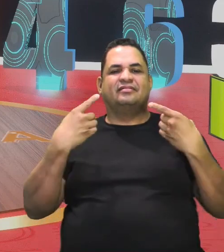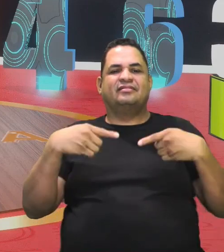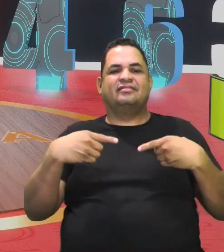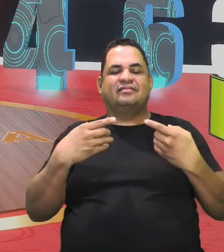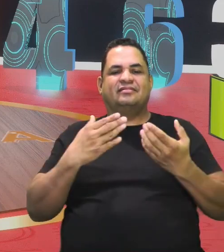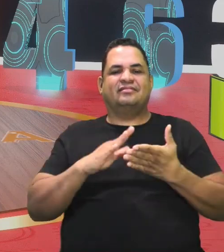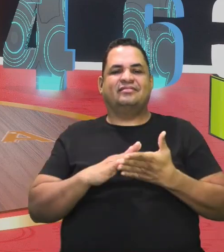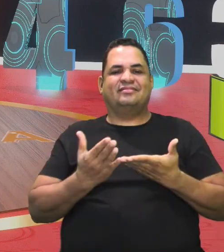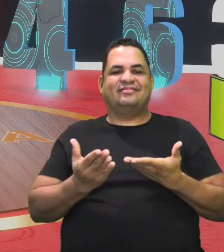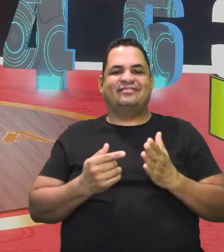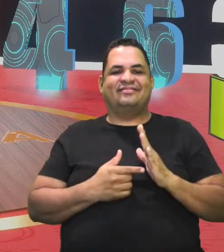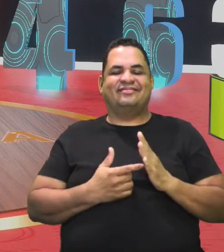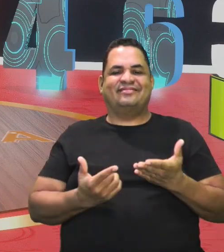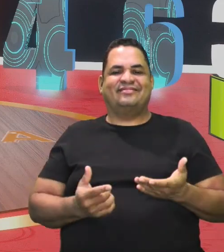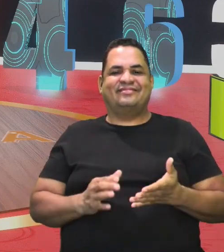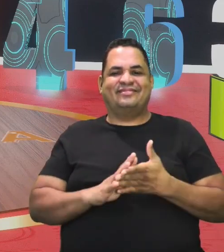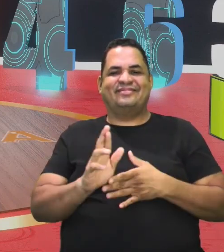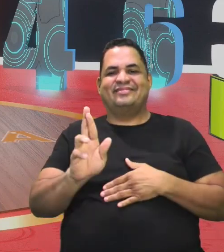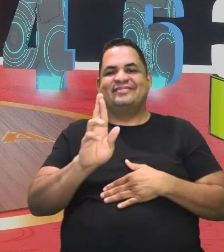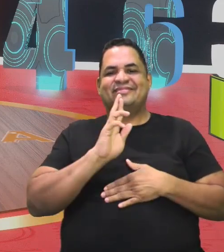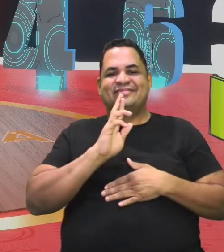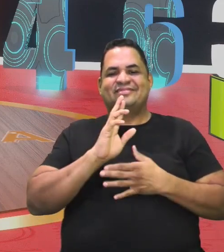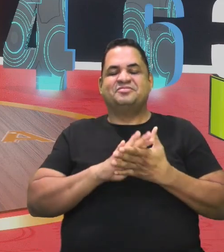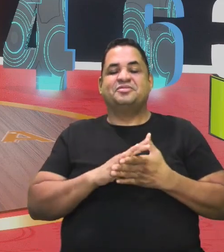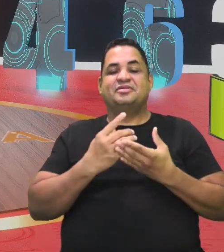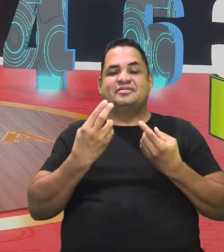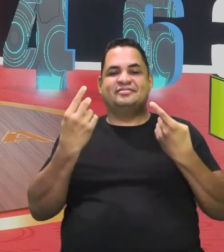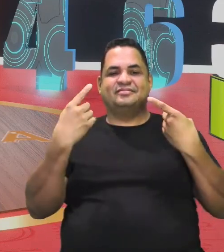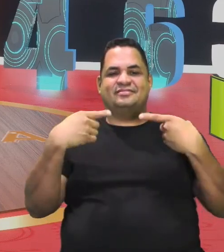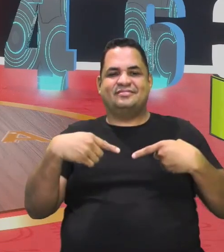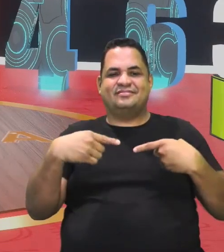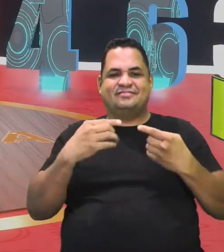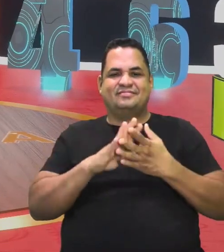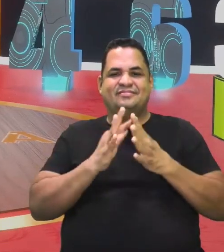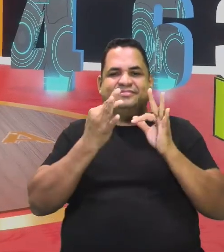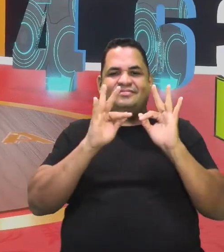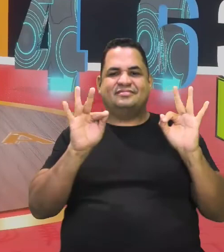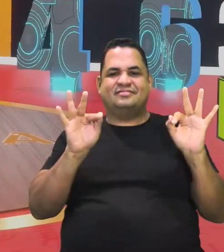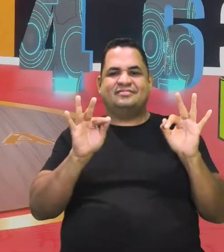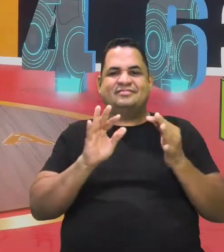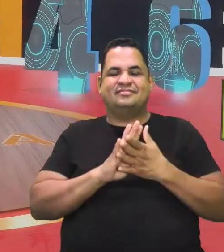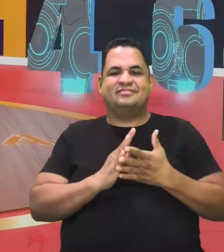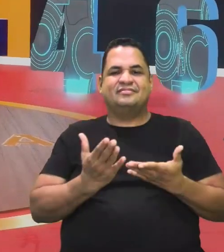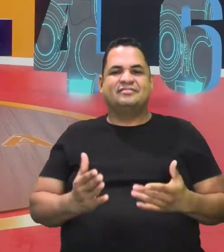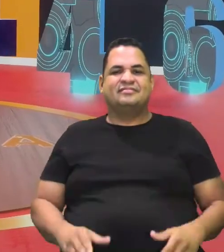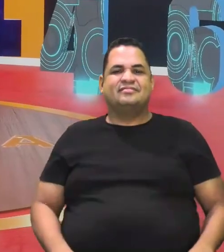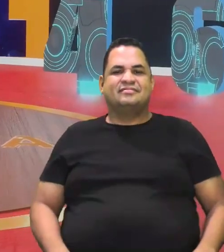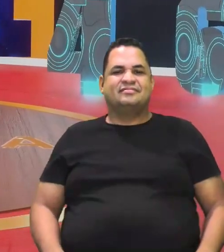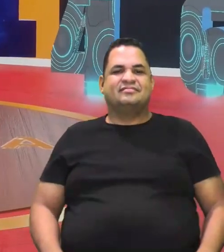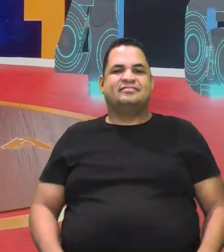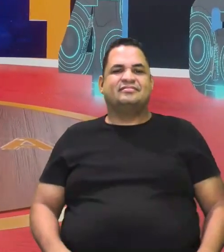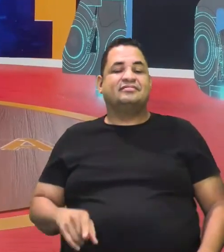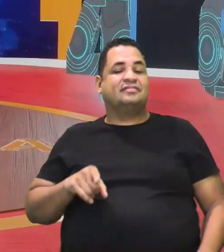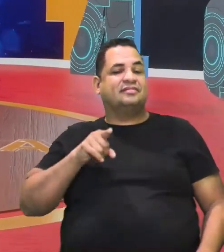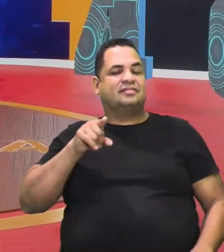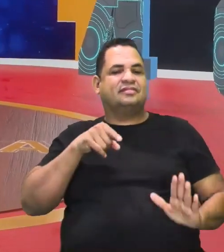desafio desvendado, né? A resposta do desafio. E tá bem simples, tá? Tá lá na